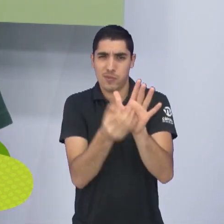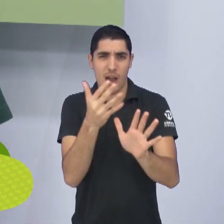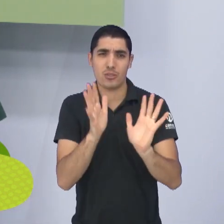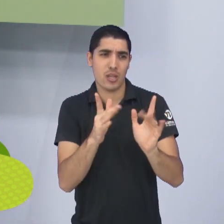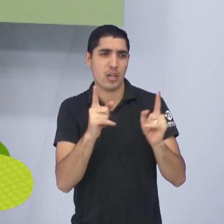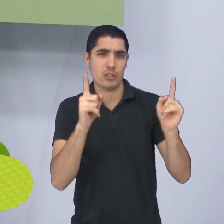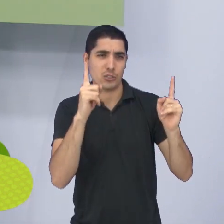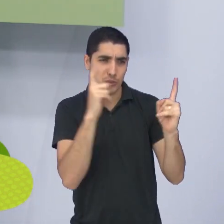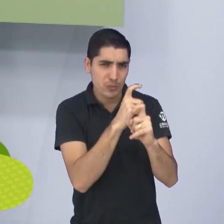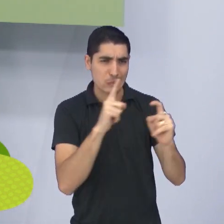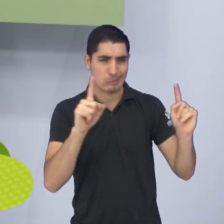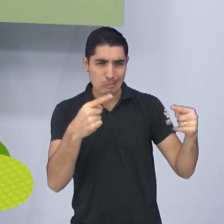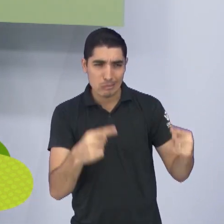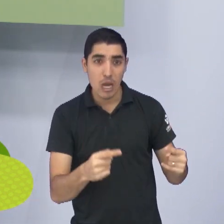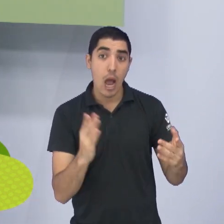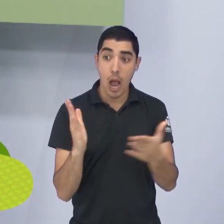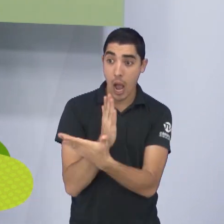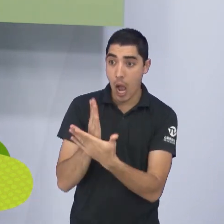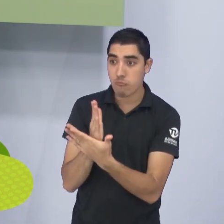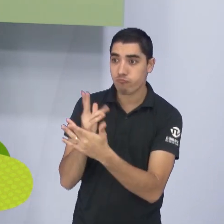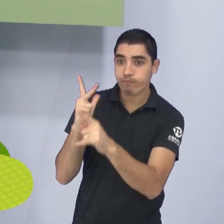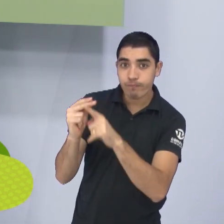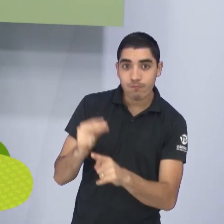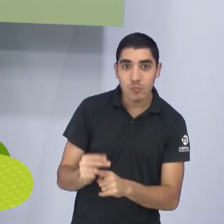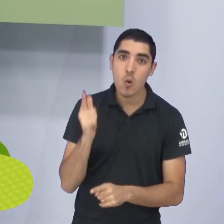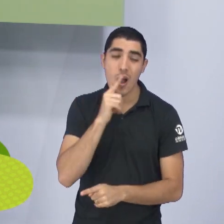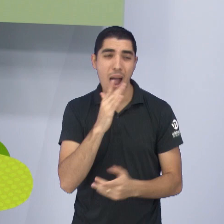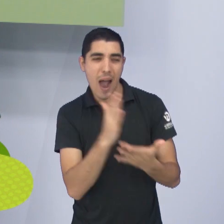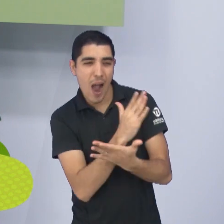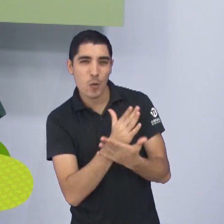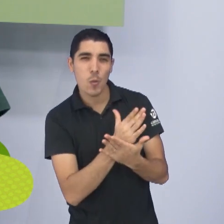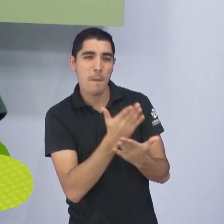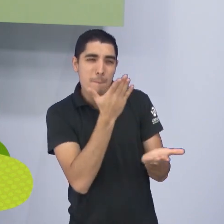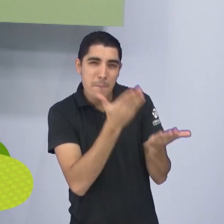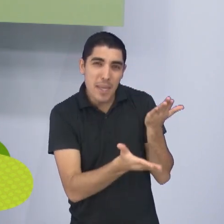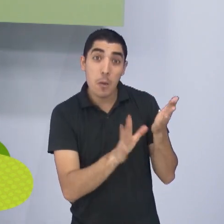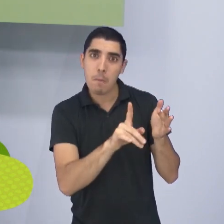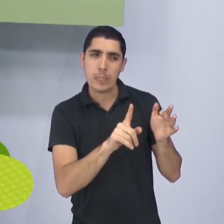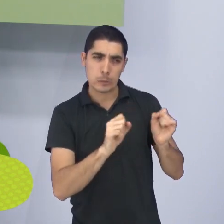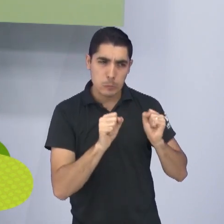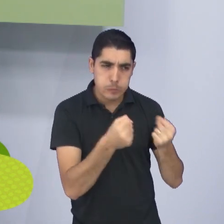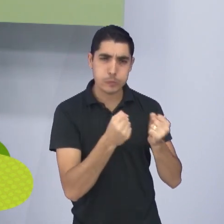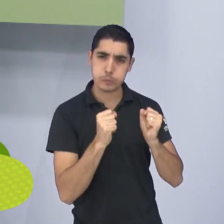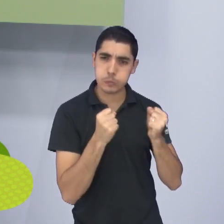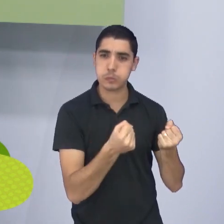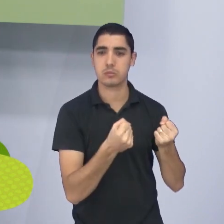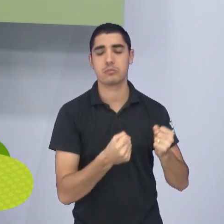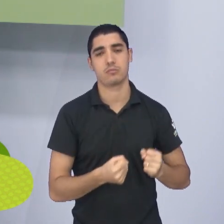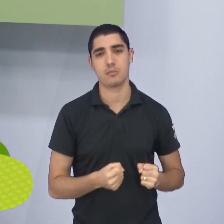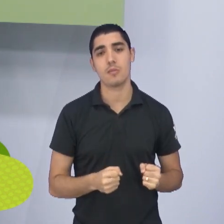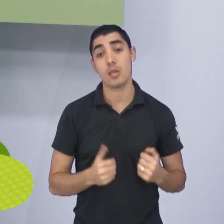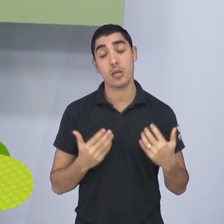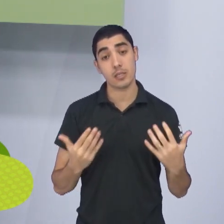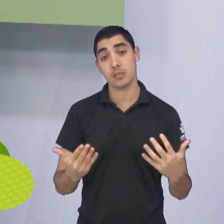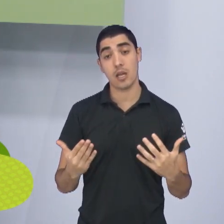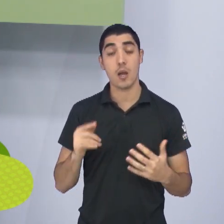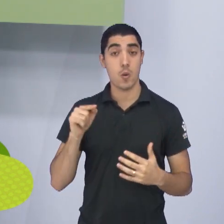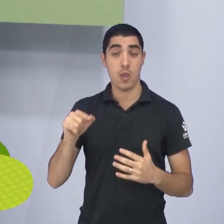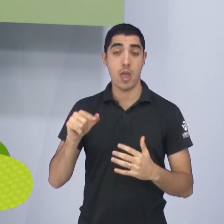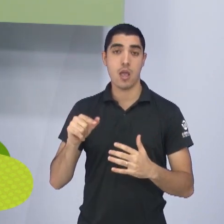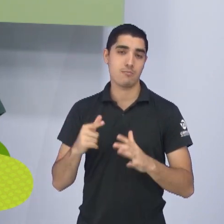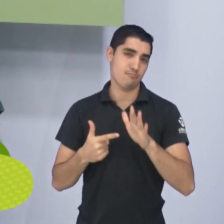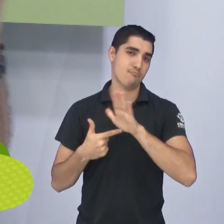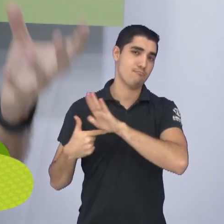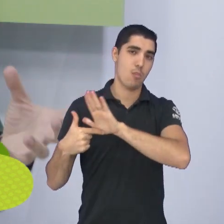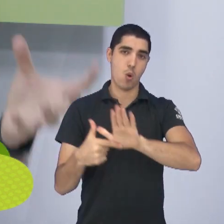venceu, outros vendeu caro a derrota. Então é essa soma aí, né? Esse saldo aí que o São